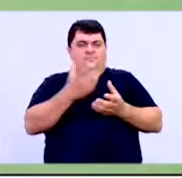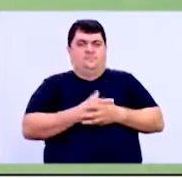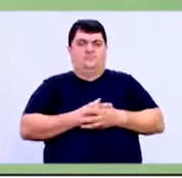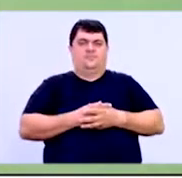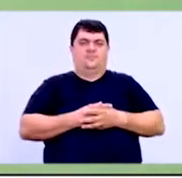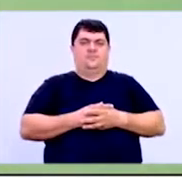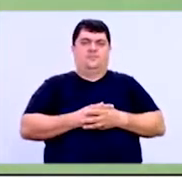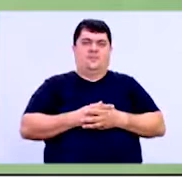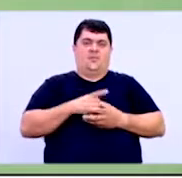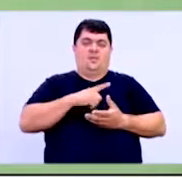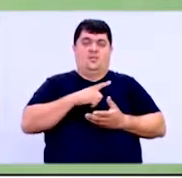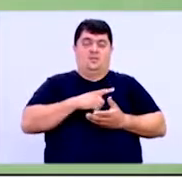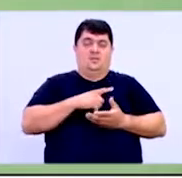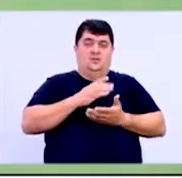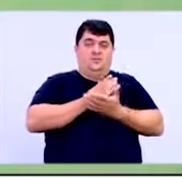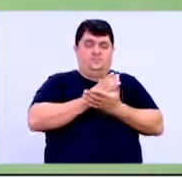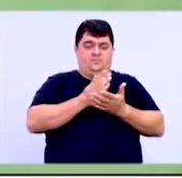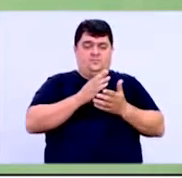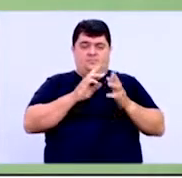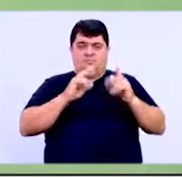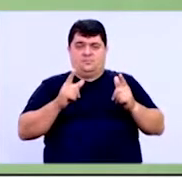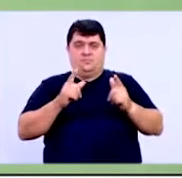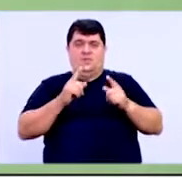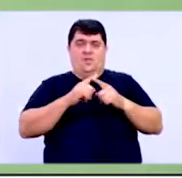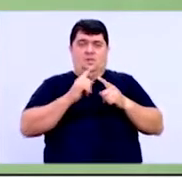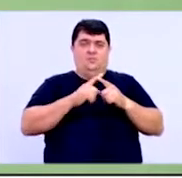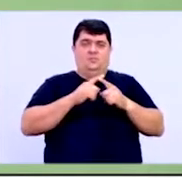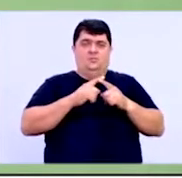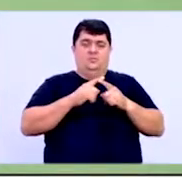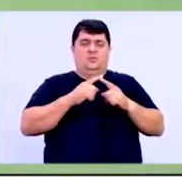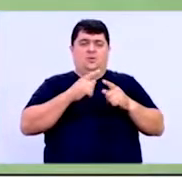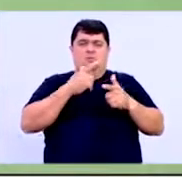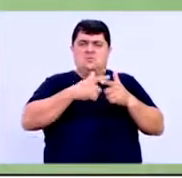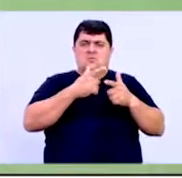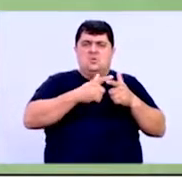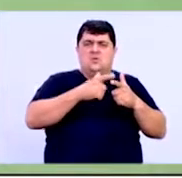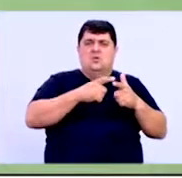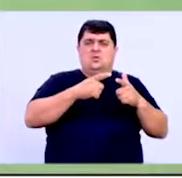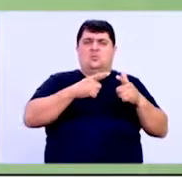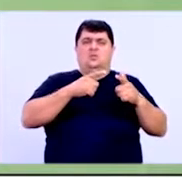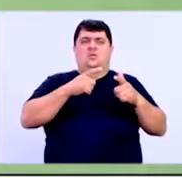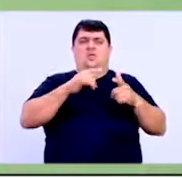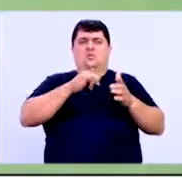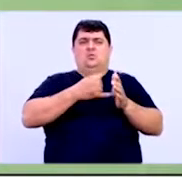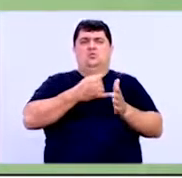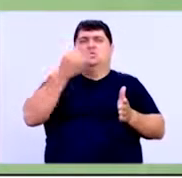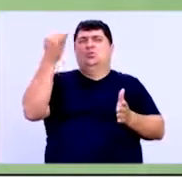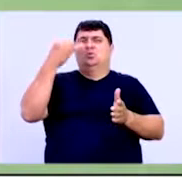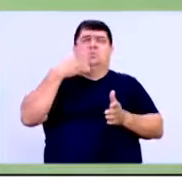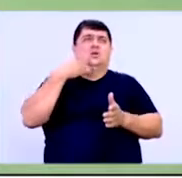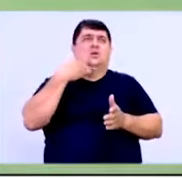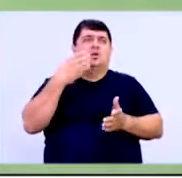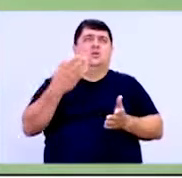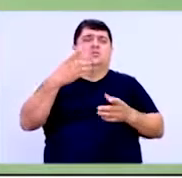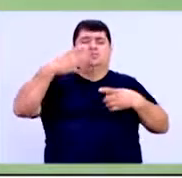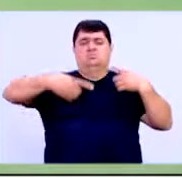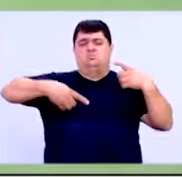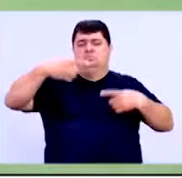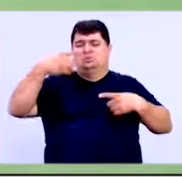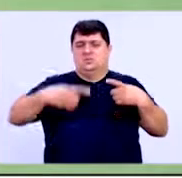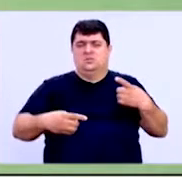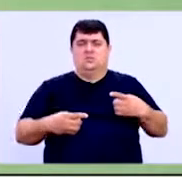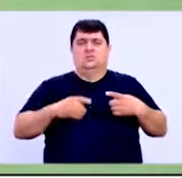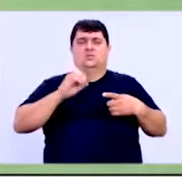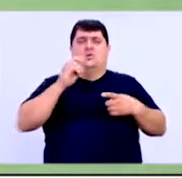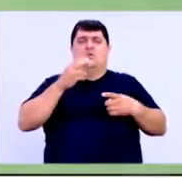Algumas variações se dão por questões macroeconômicas, como por exemplo a taxa de juros, a política monetária ou as